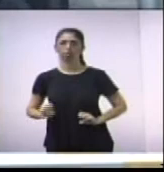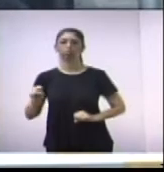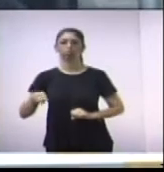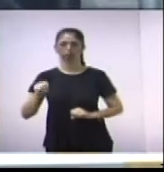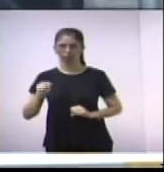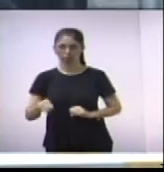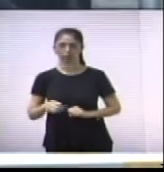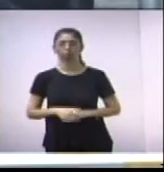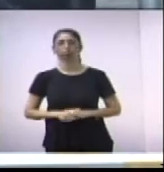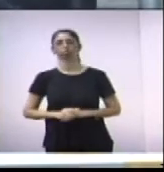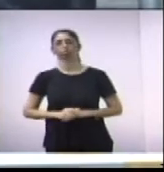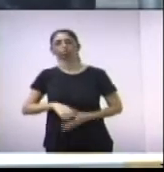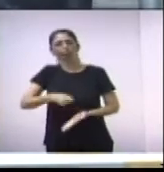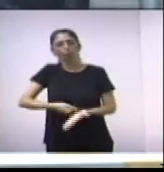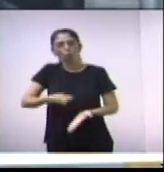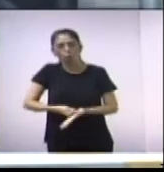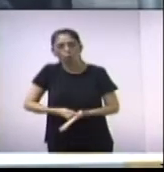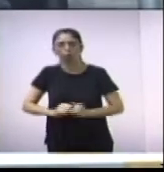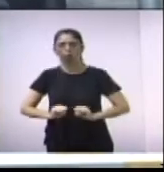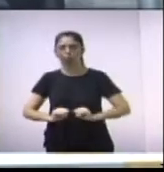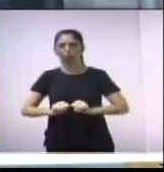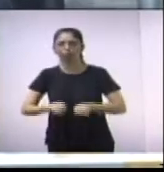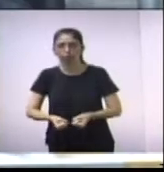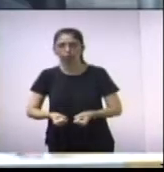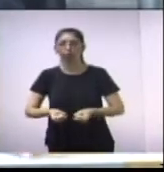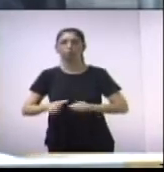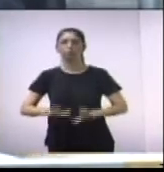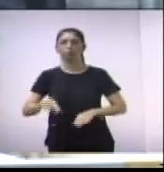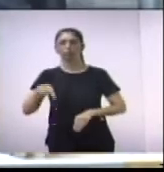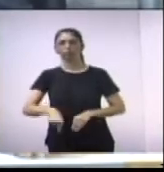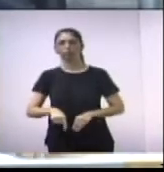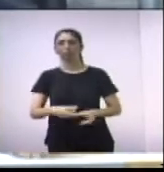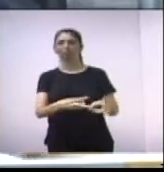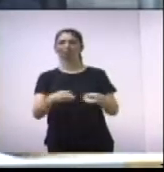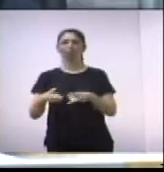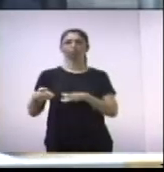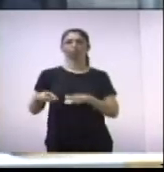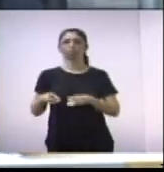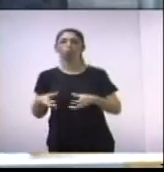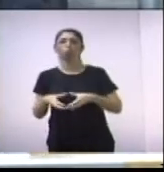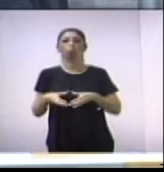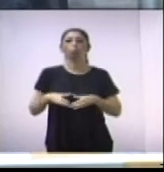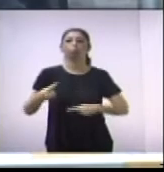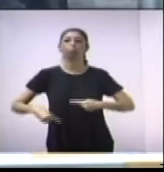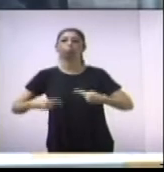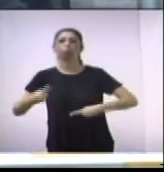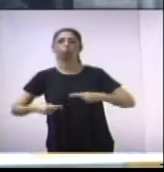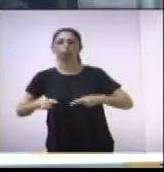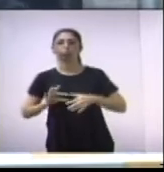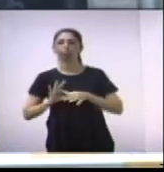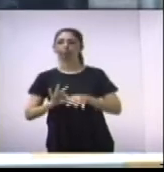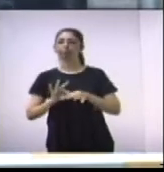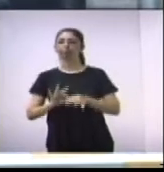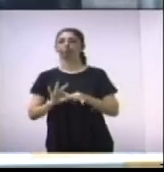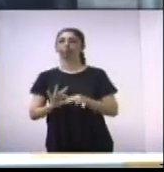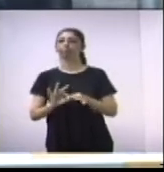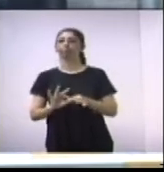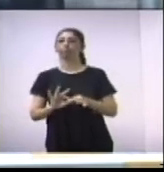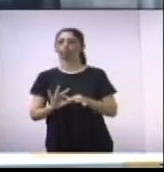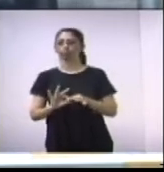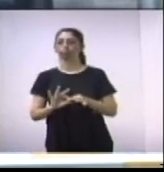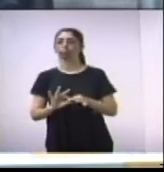moralidade e o interesse público, né? Mas aqui não, a gente percebe que tem um grupo político por trás, né? Um